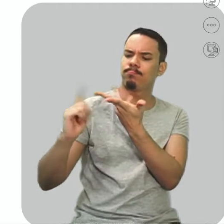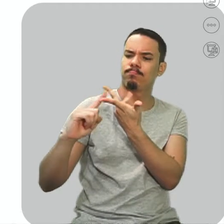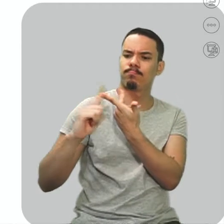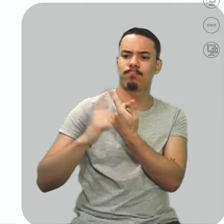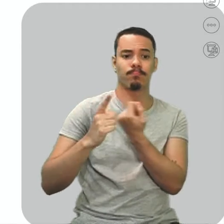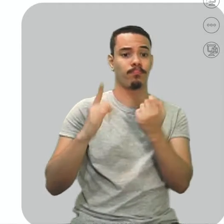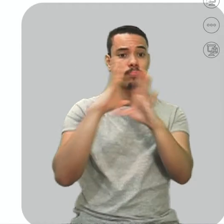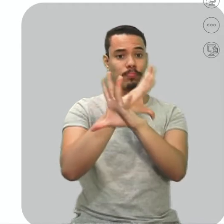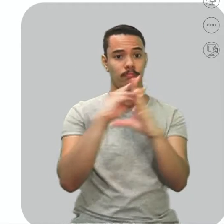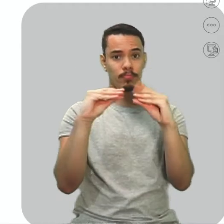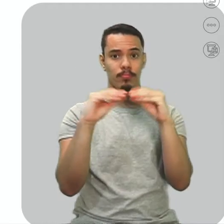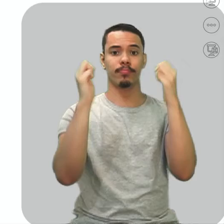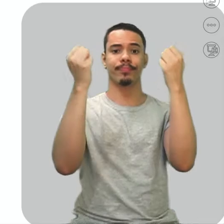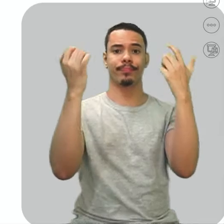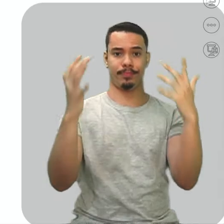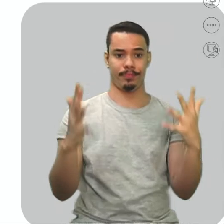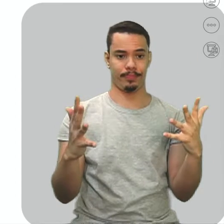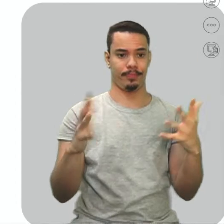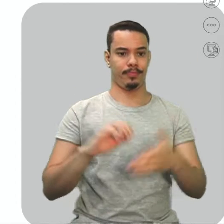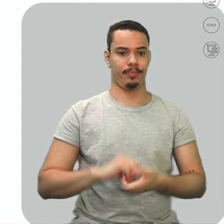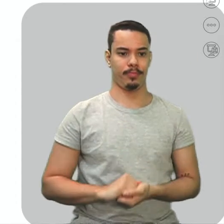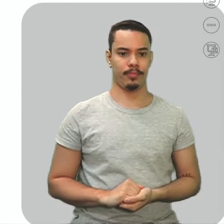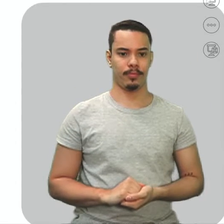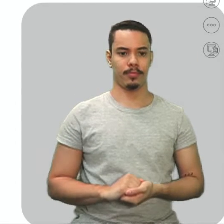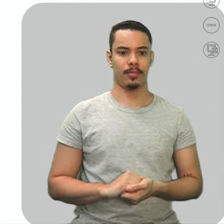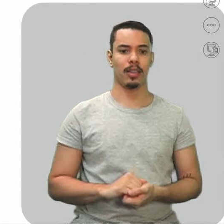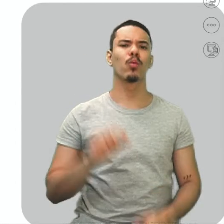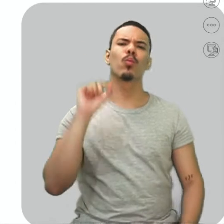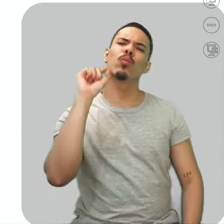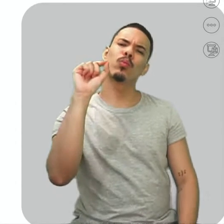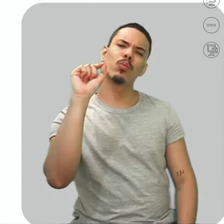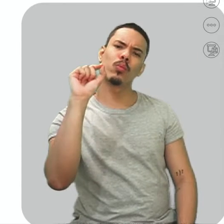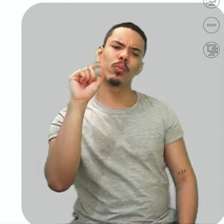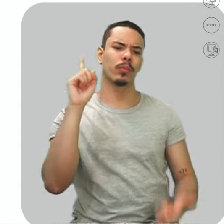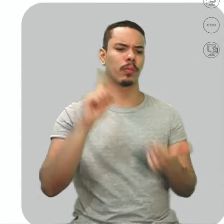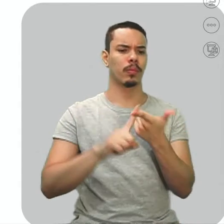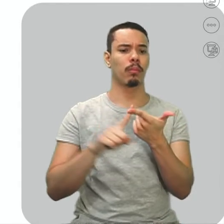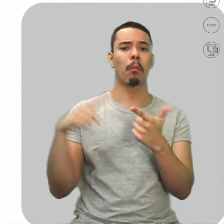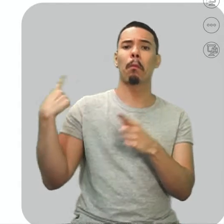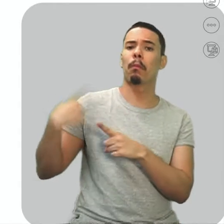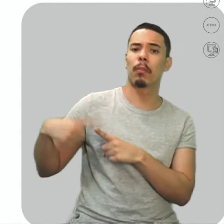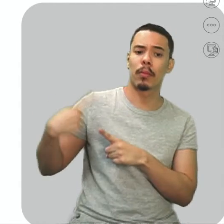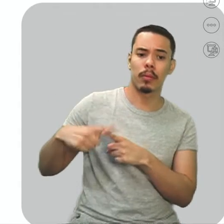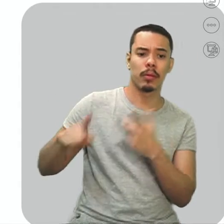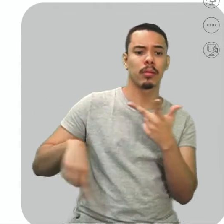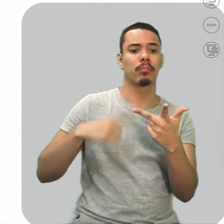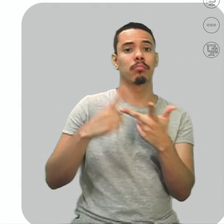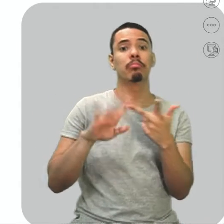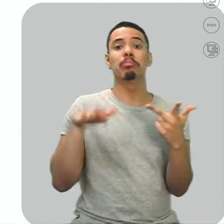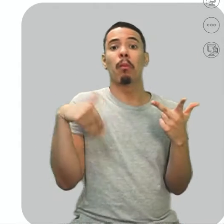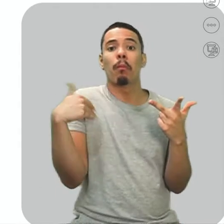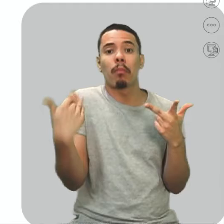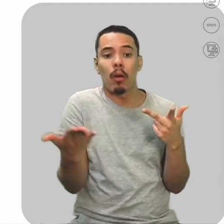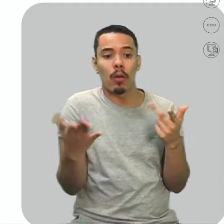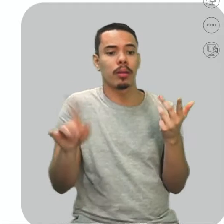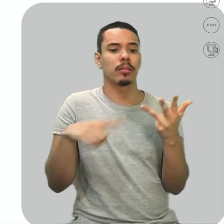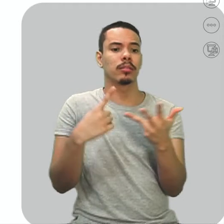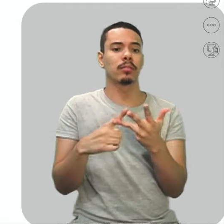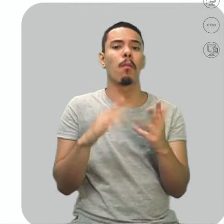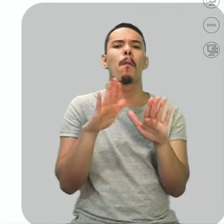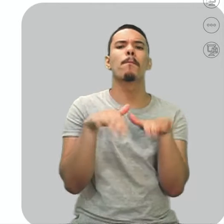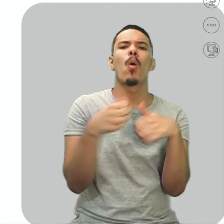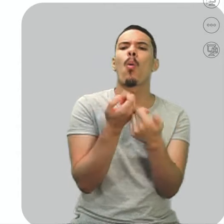as conjunções explicativas o quê Porque pois